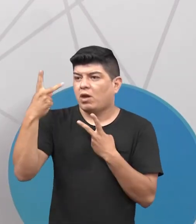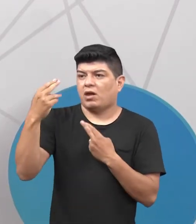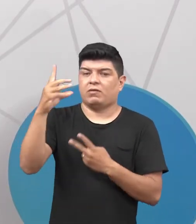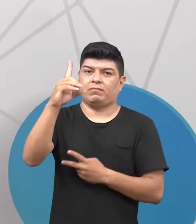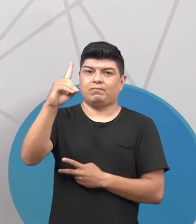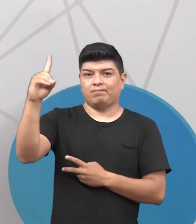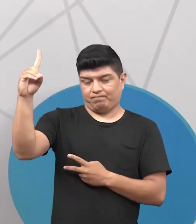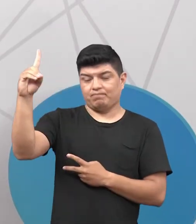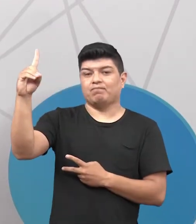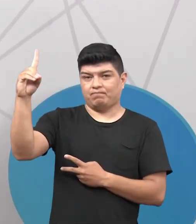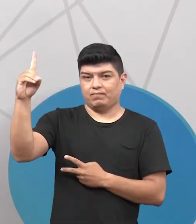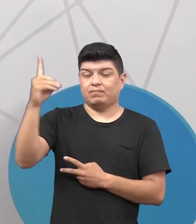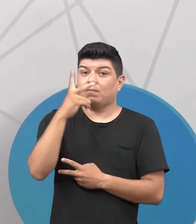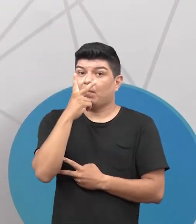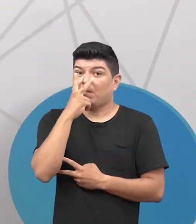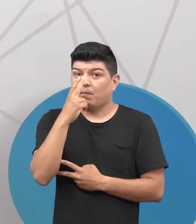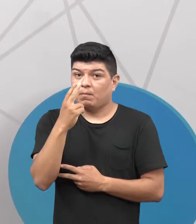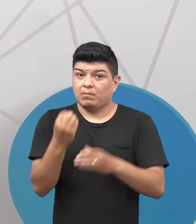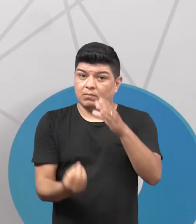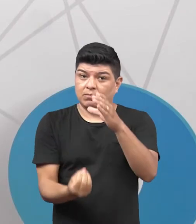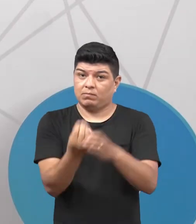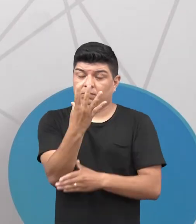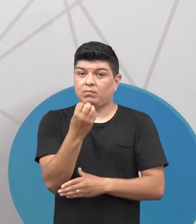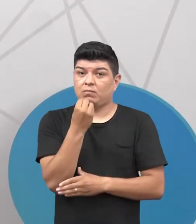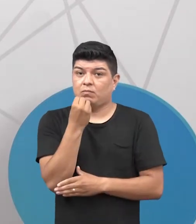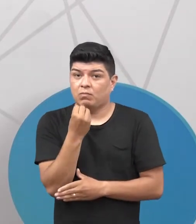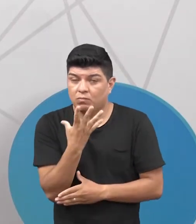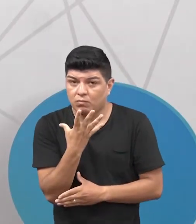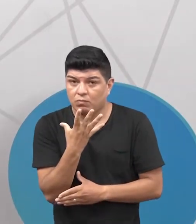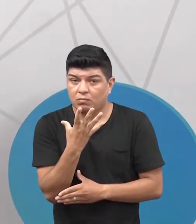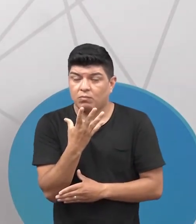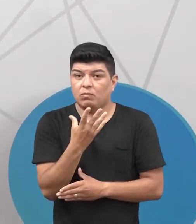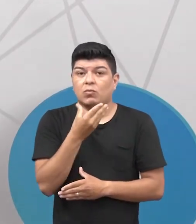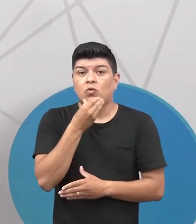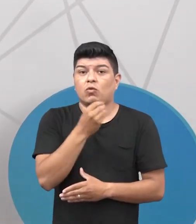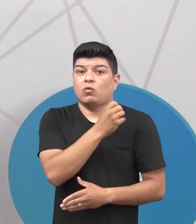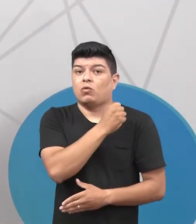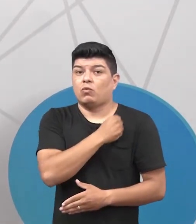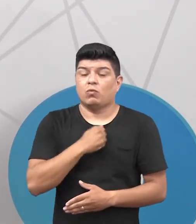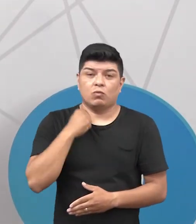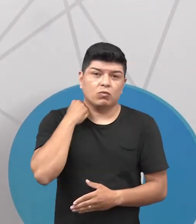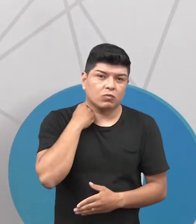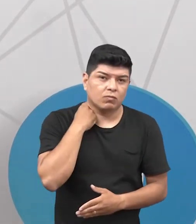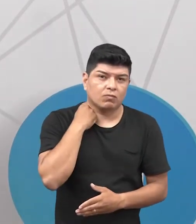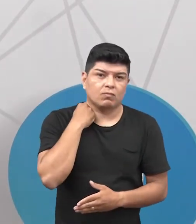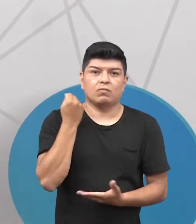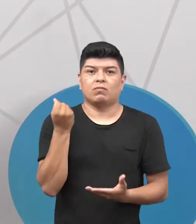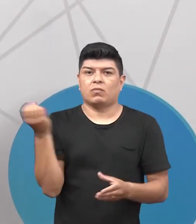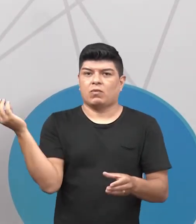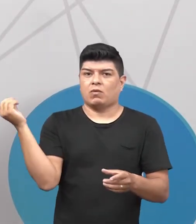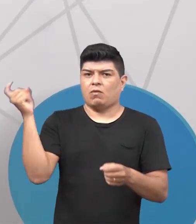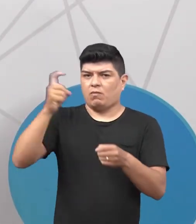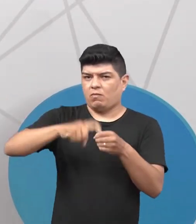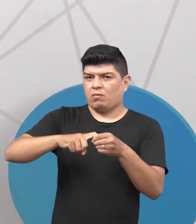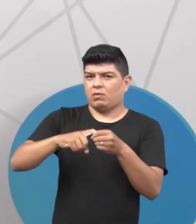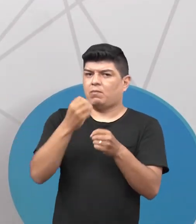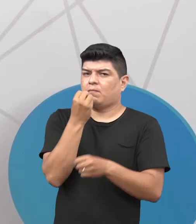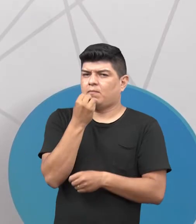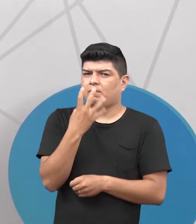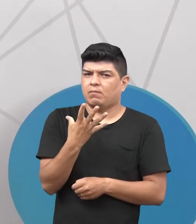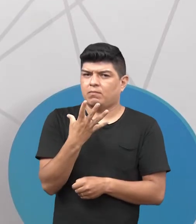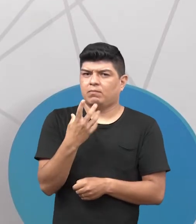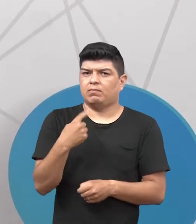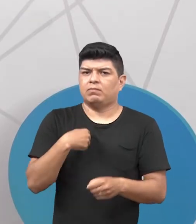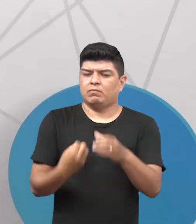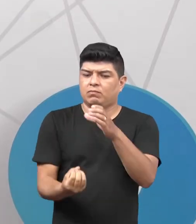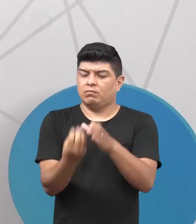Deus, portanto o homem tem uma origem boa. Para Sócrates, o homem, sendo dotado de uma natureza racional voltada para o bem,